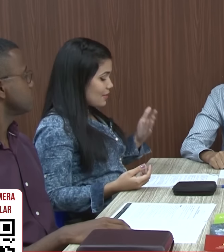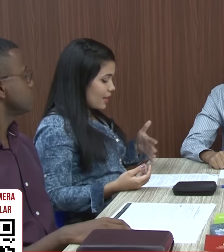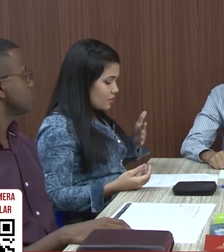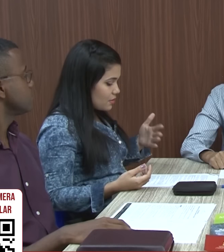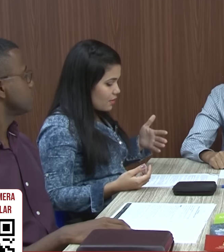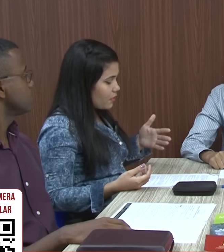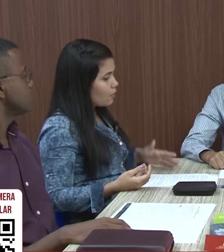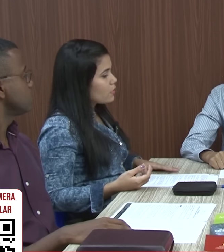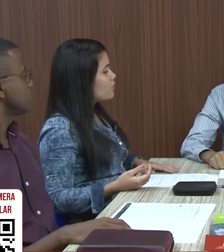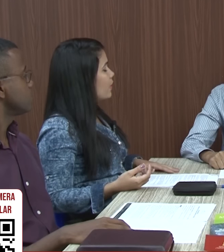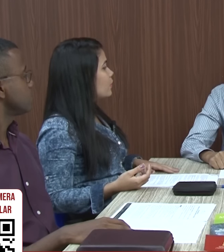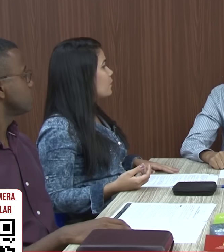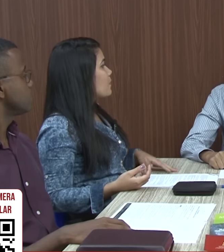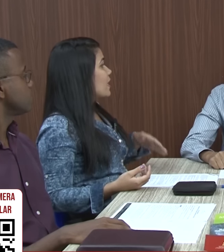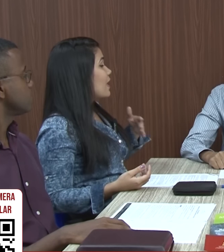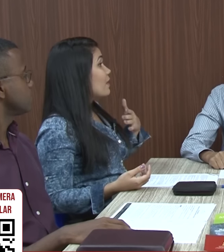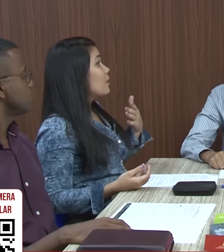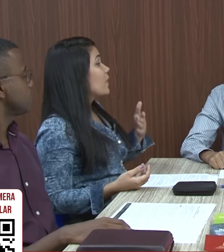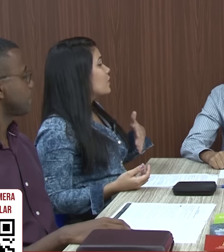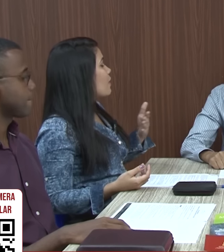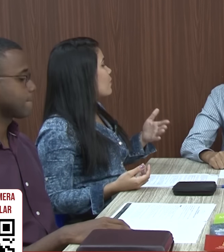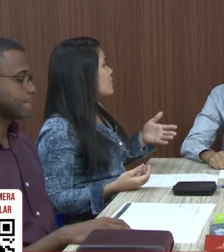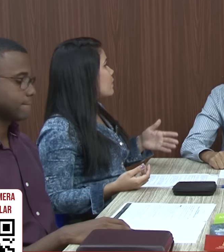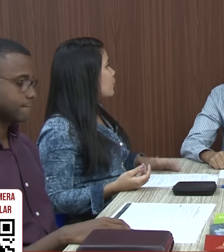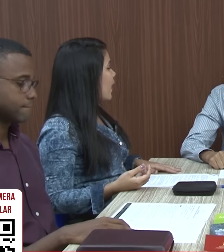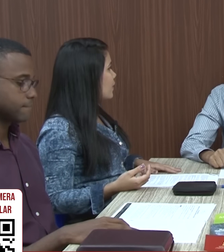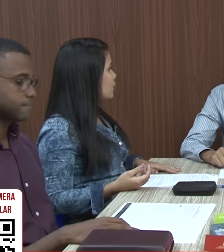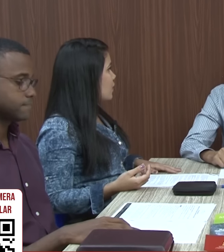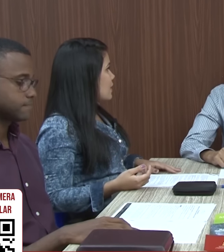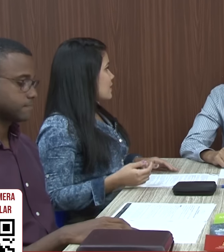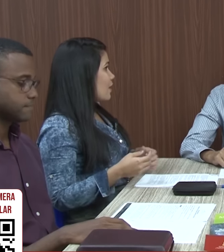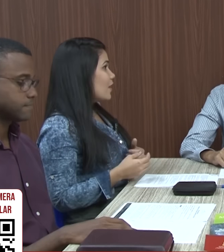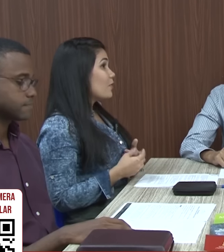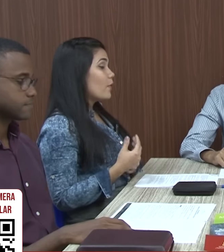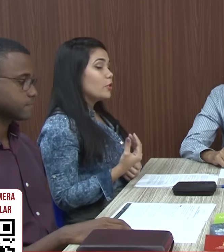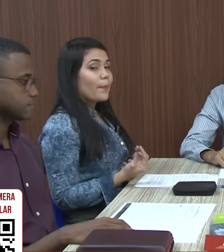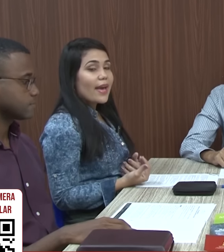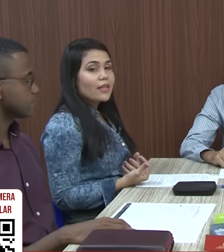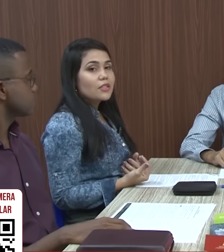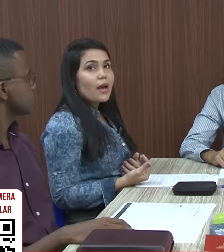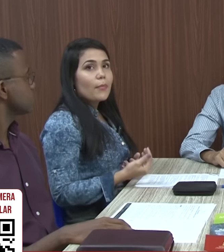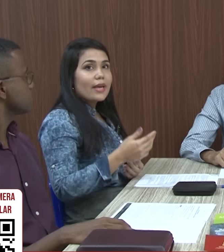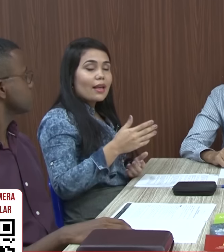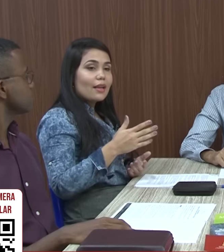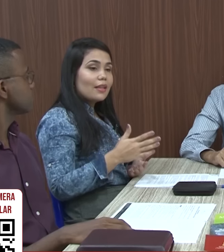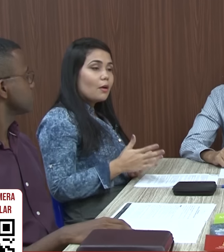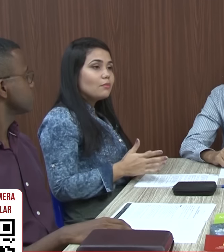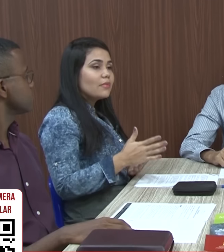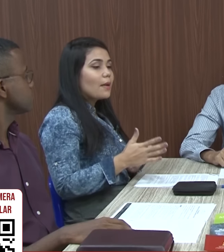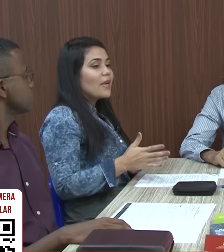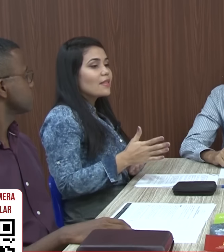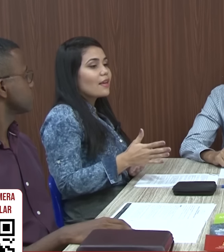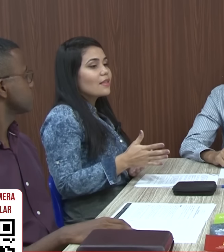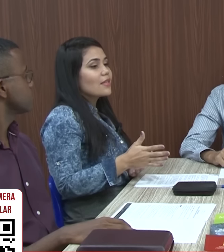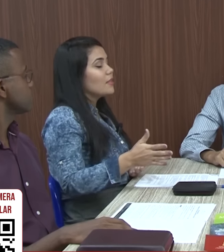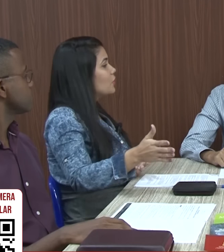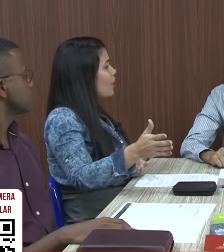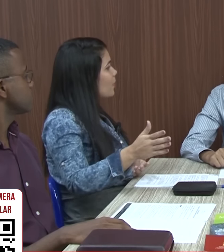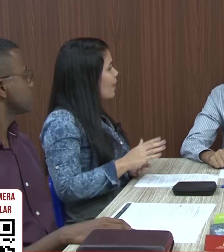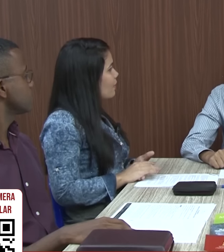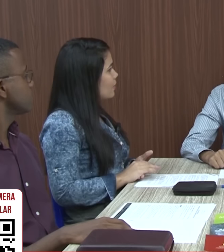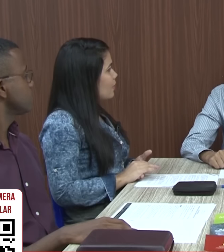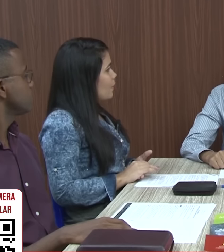tem sede de servir ao nosso Deus. E ela também já lavou os seus pés. Se ela lavou os pés, é porque ela não tem mais aquela